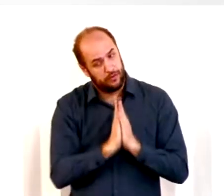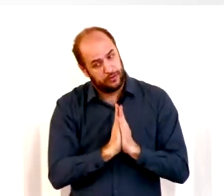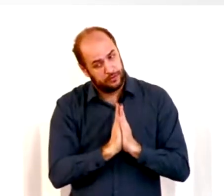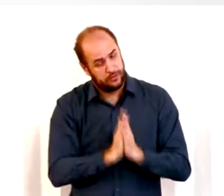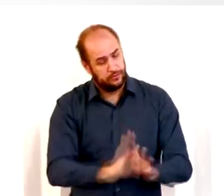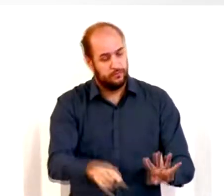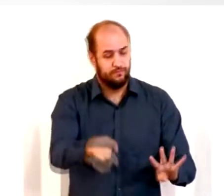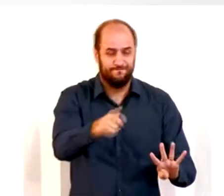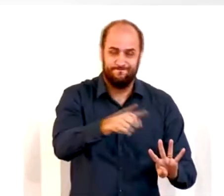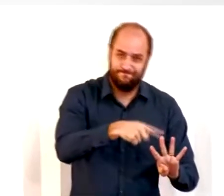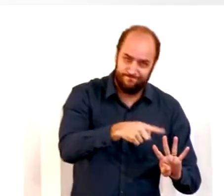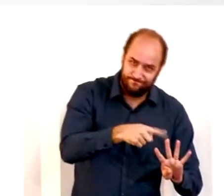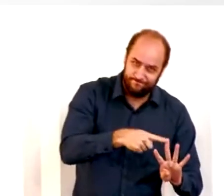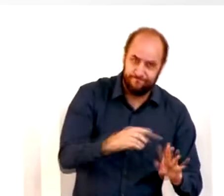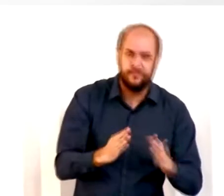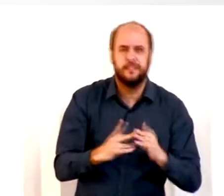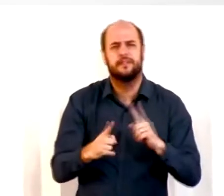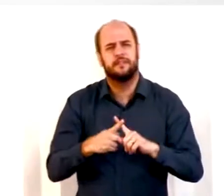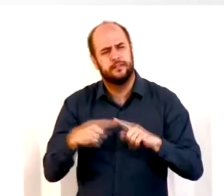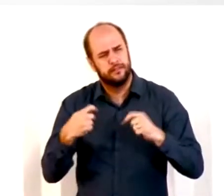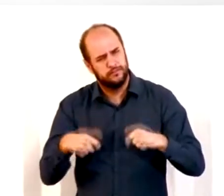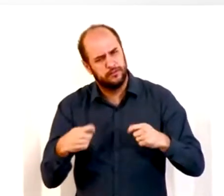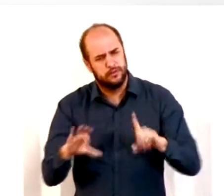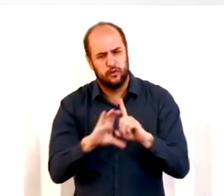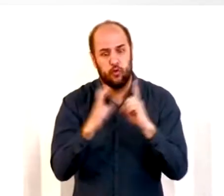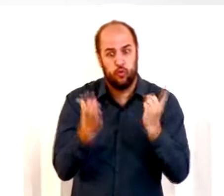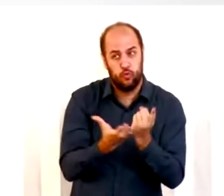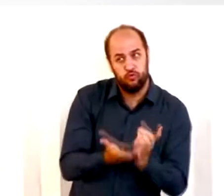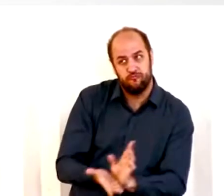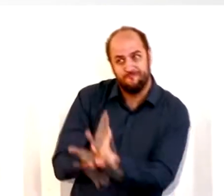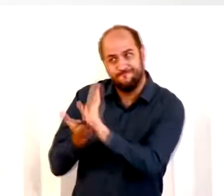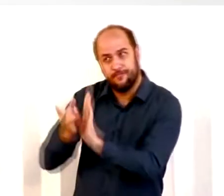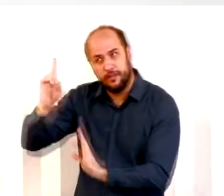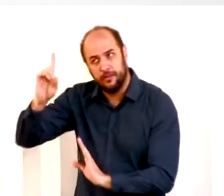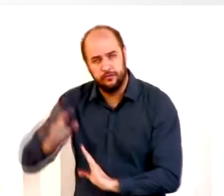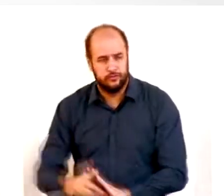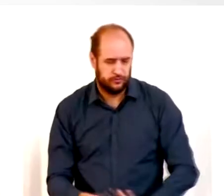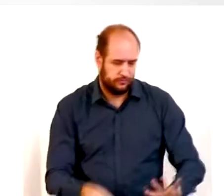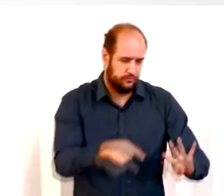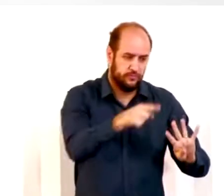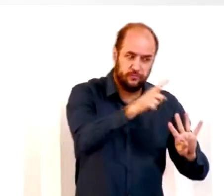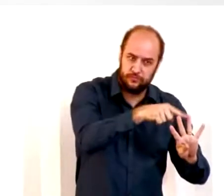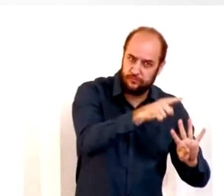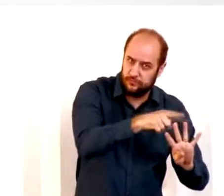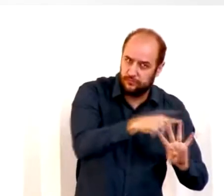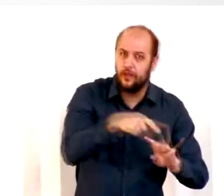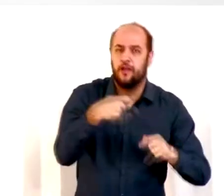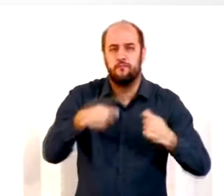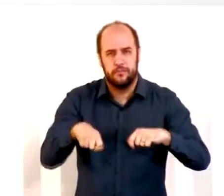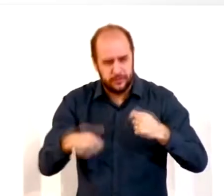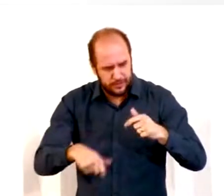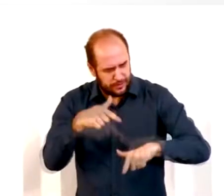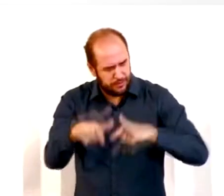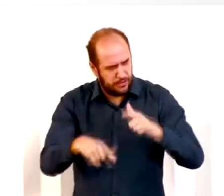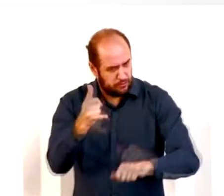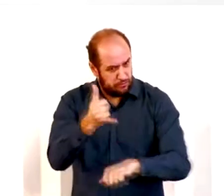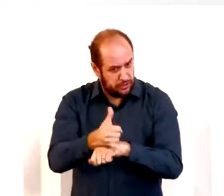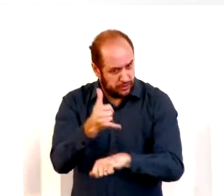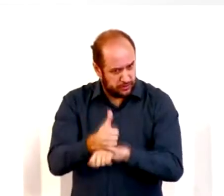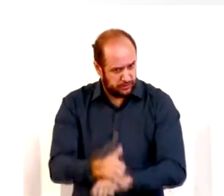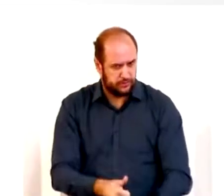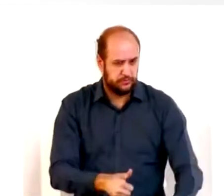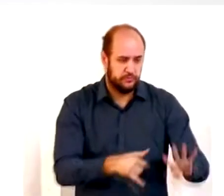oração. Timóteo, igreja existe para cultuar a Deus. Timóteo, a igreja precisa de